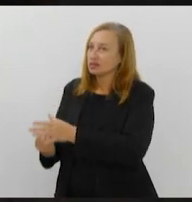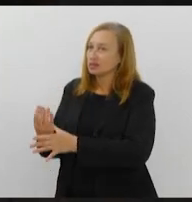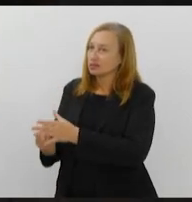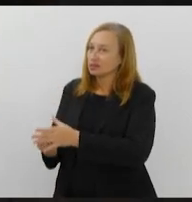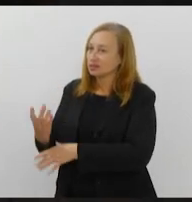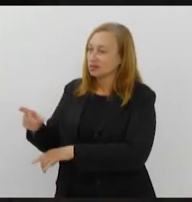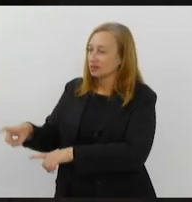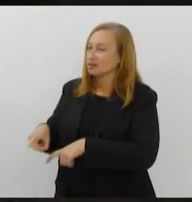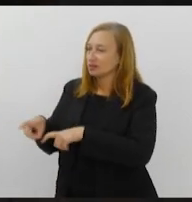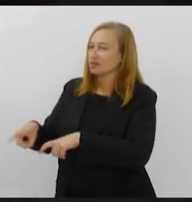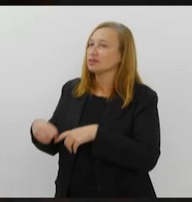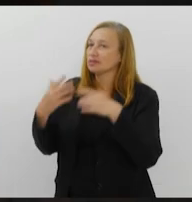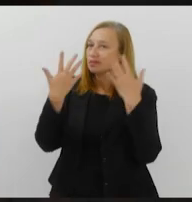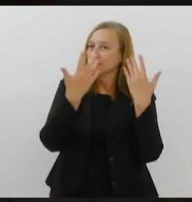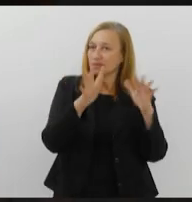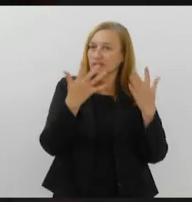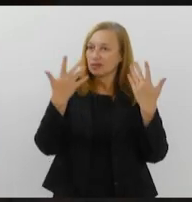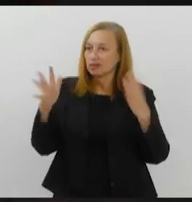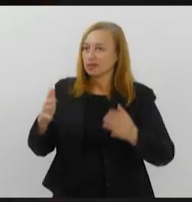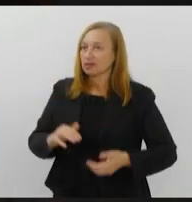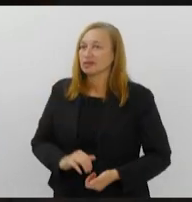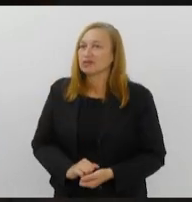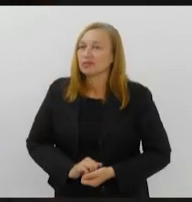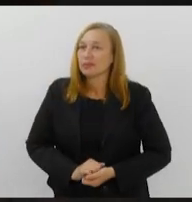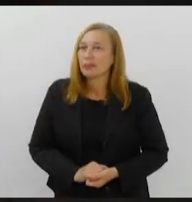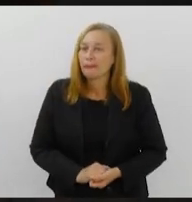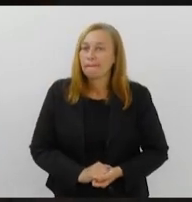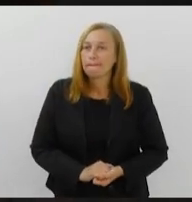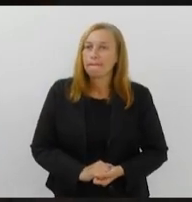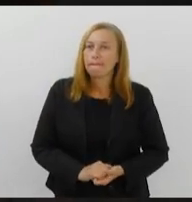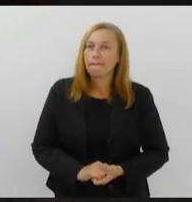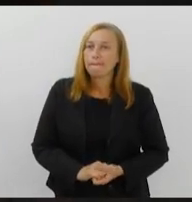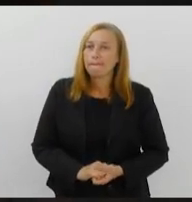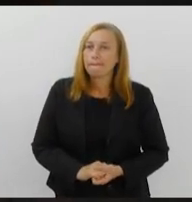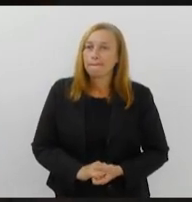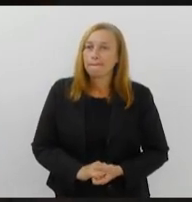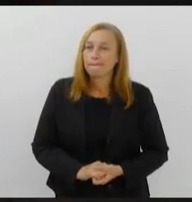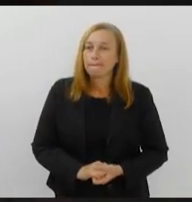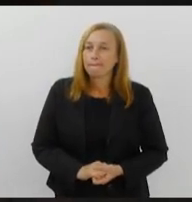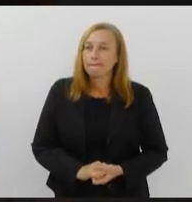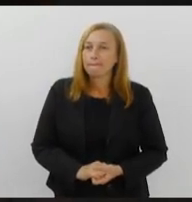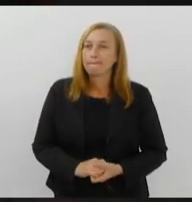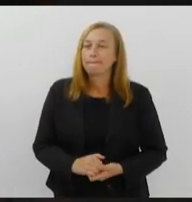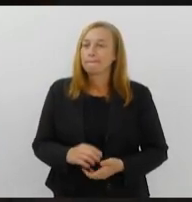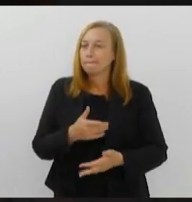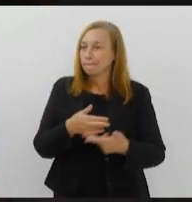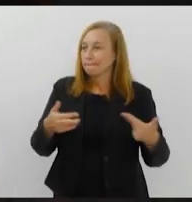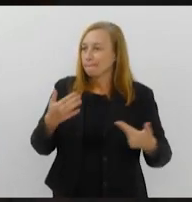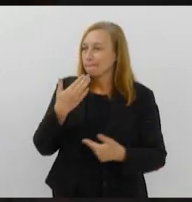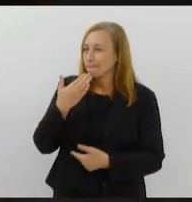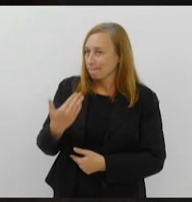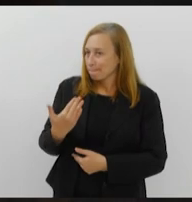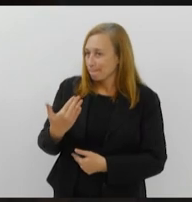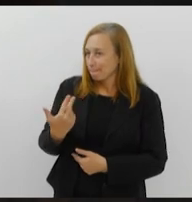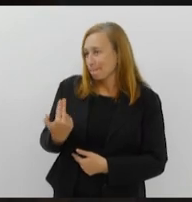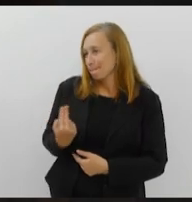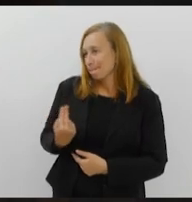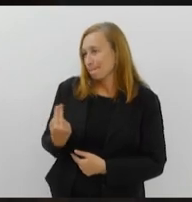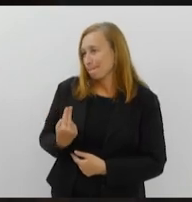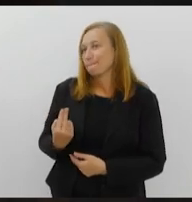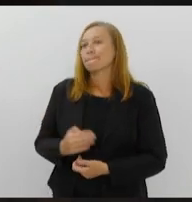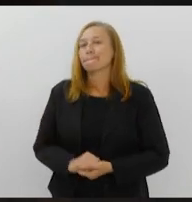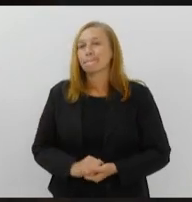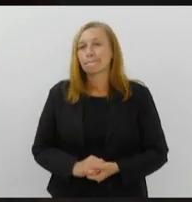Ah, parabéns. E olha, dizer ao Flávio Serafini que já vários deputados estão pedindo coautoria, assim que os deputados falarem